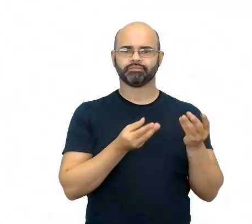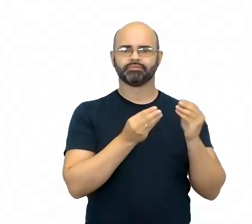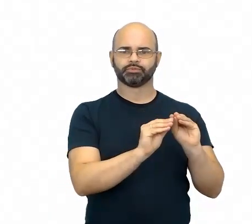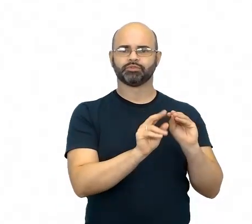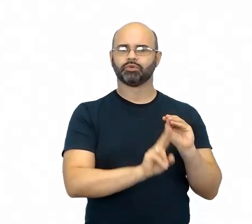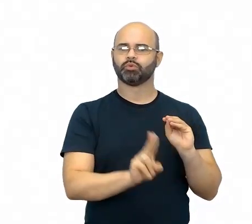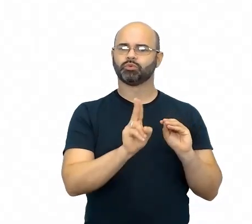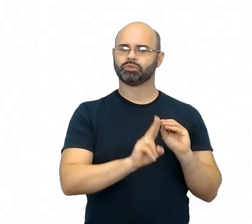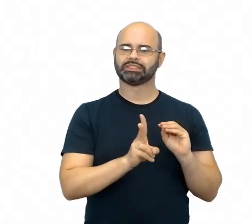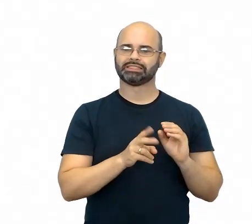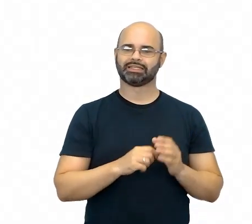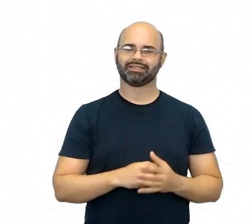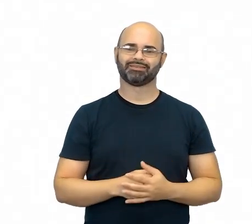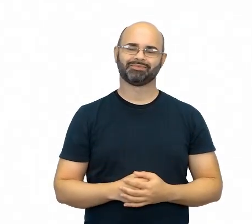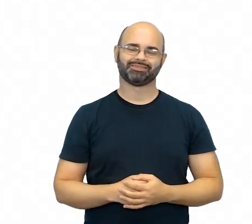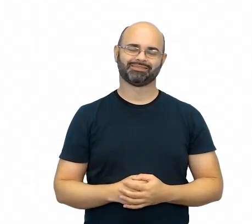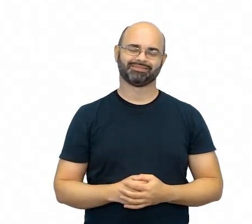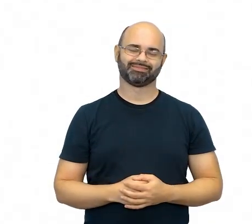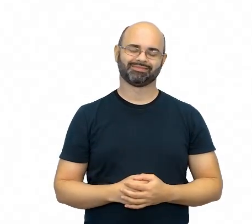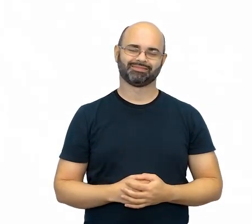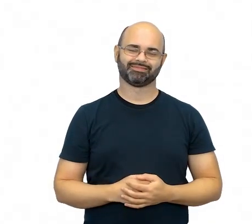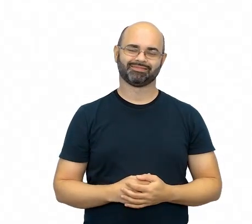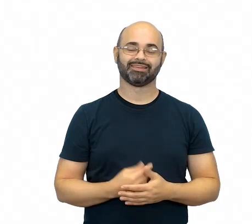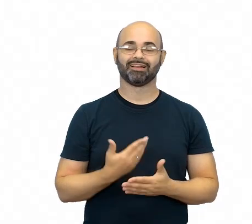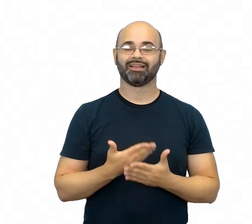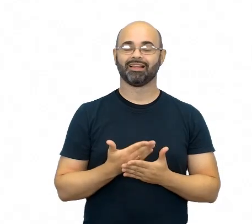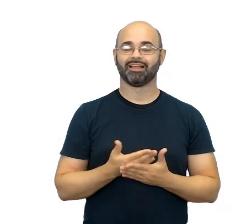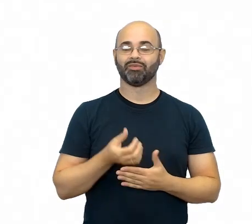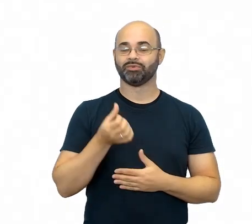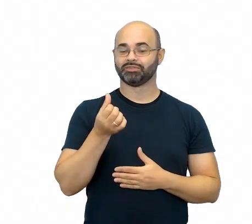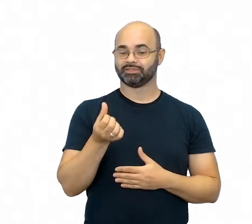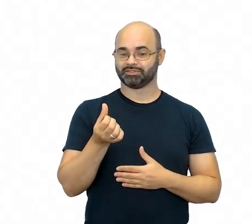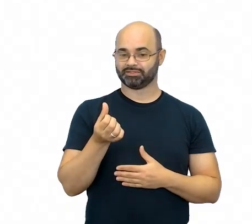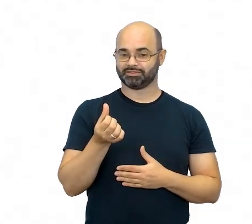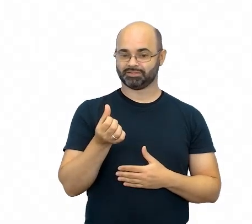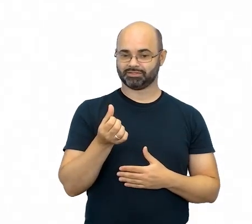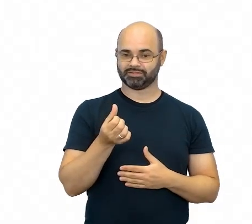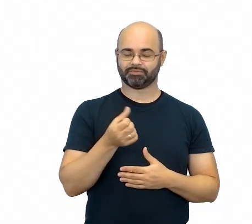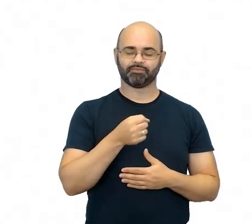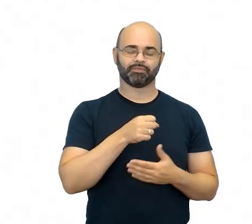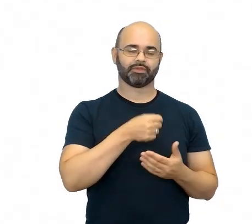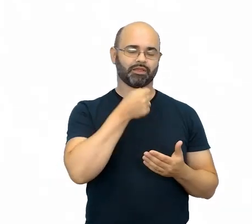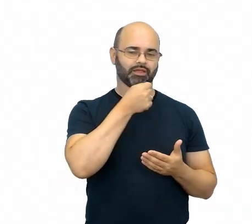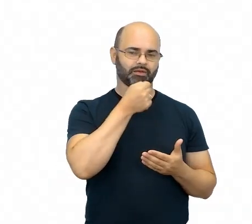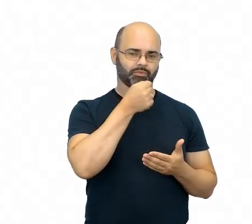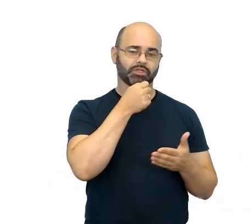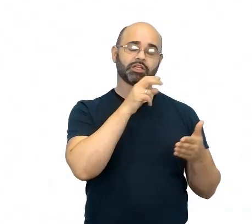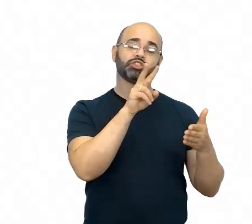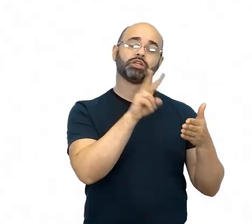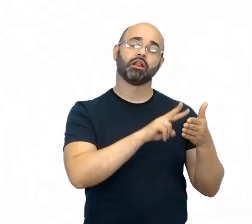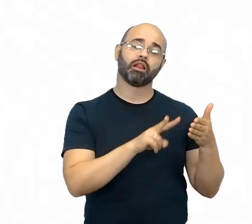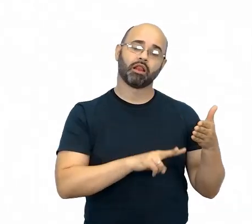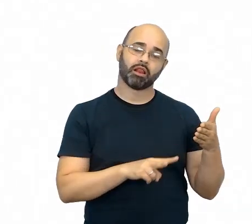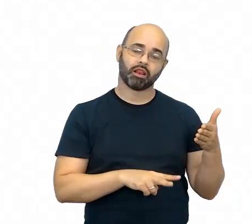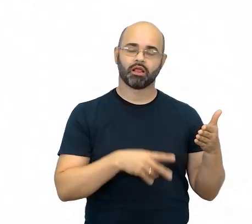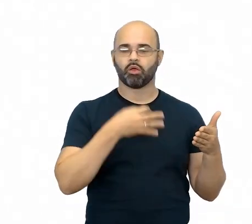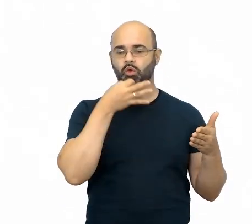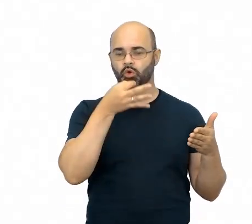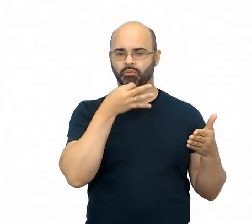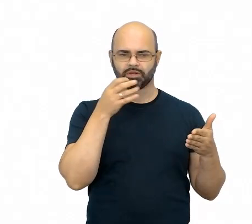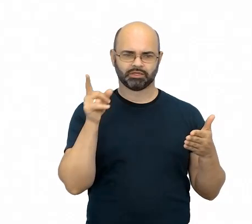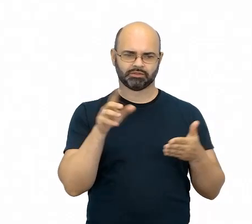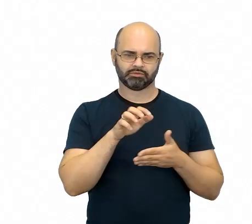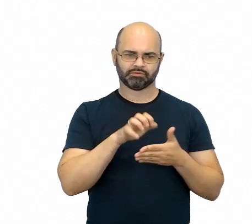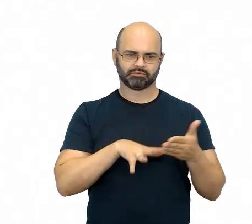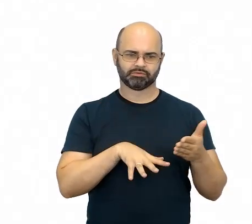Na aula 6, né, que é lendo e comentando uma reportagem, aqui temos 5 atividades.